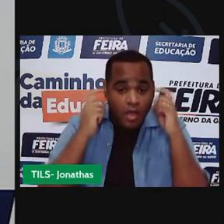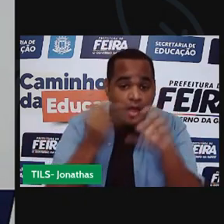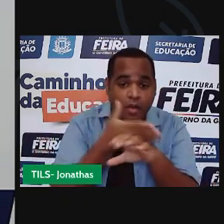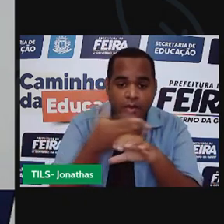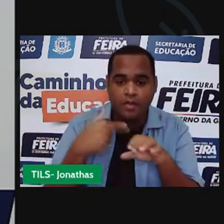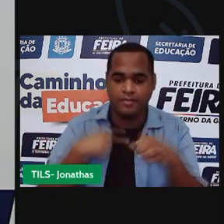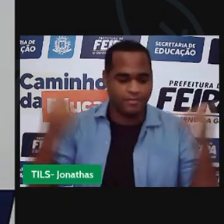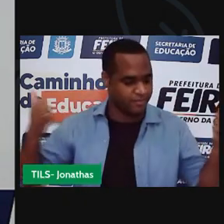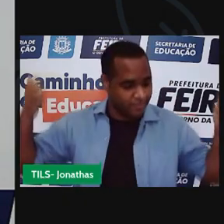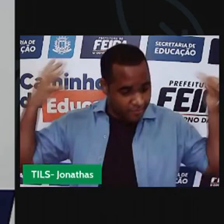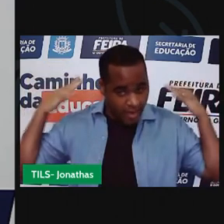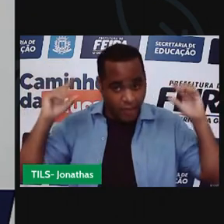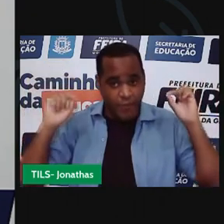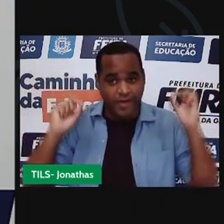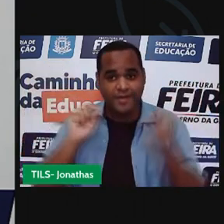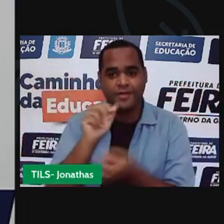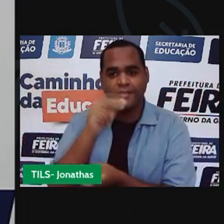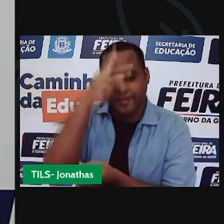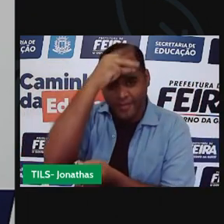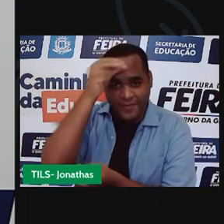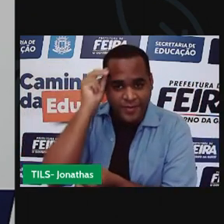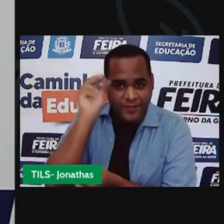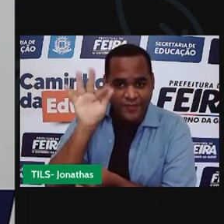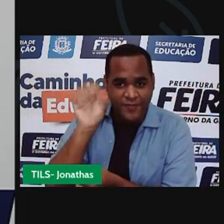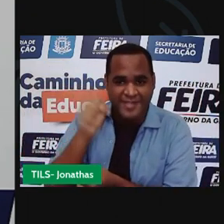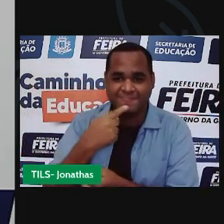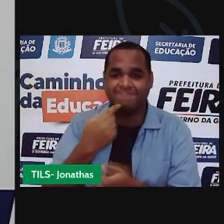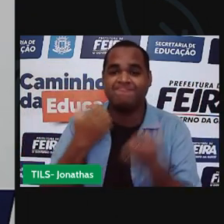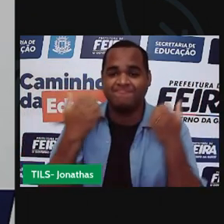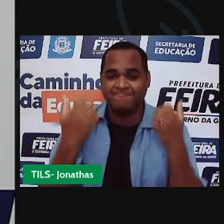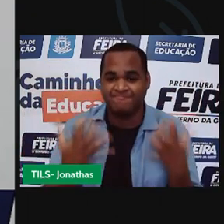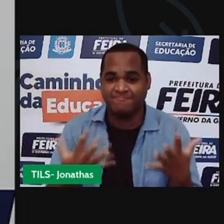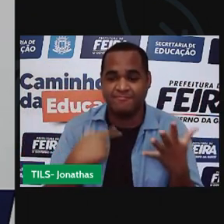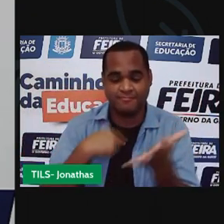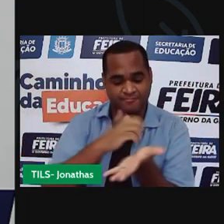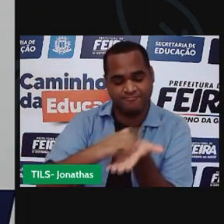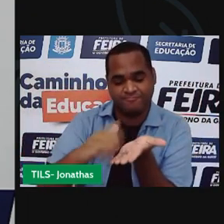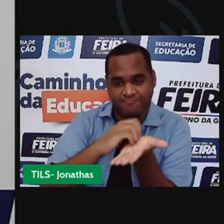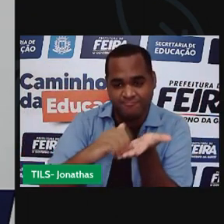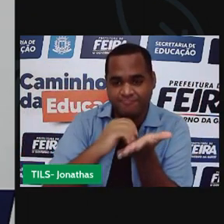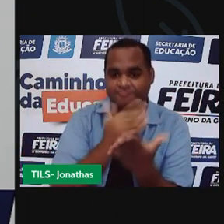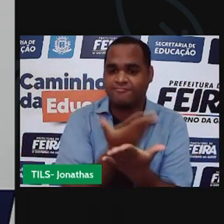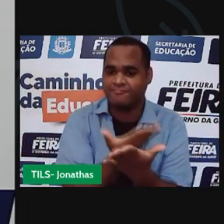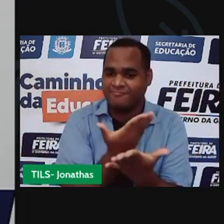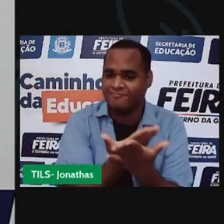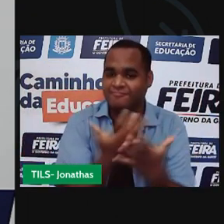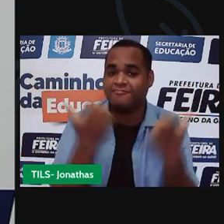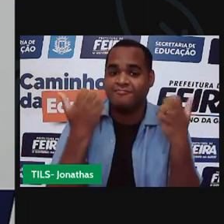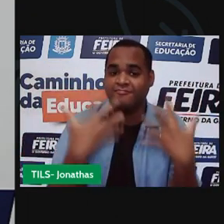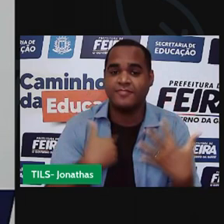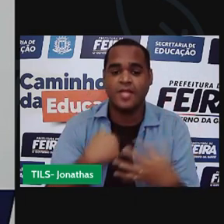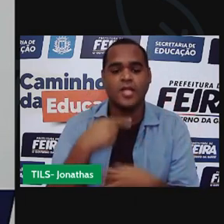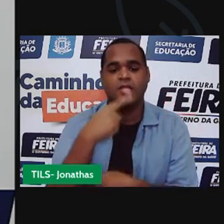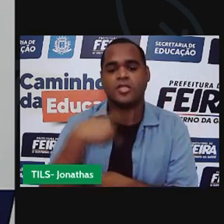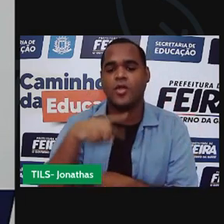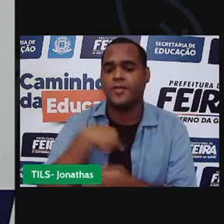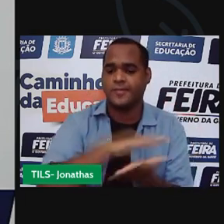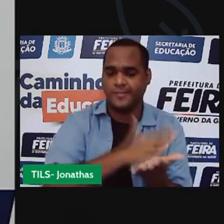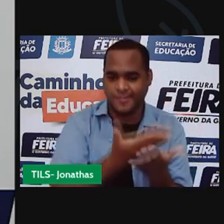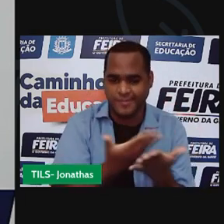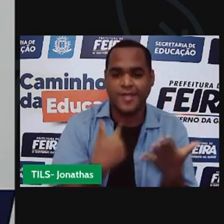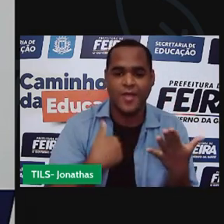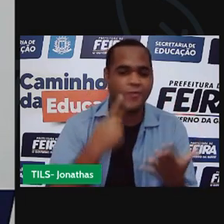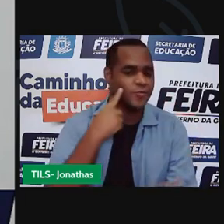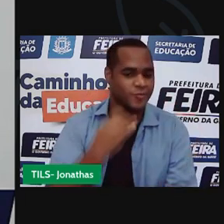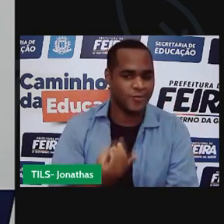E aqui atrás de mim está o logo da Prefeitura Municipal de Feira de Santana e da Secretaria Municipal de Educação. E a gente está com o intérprete aqui